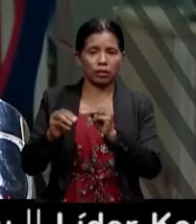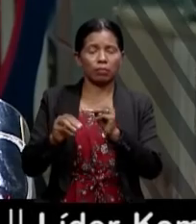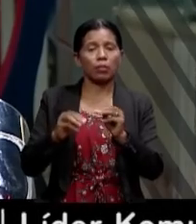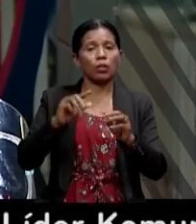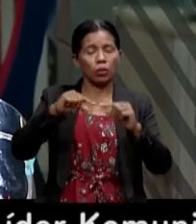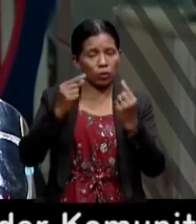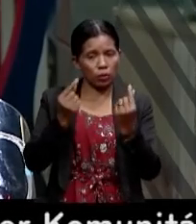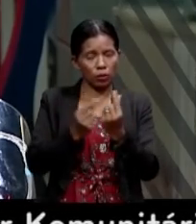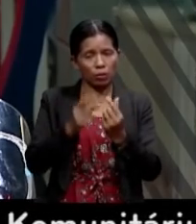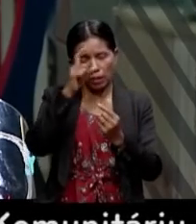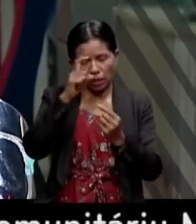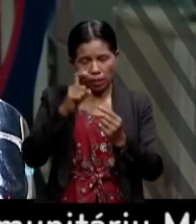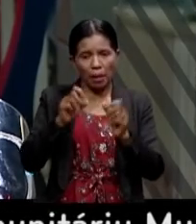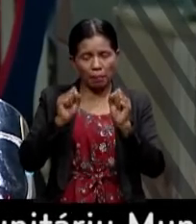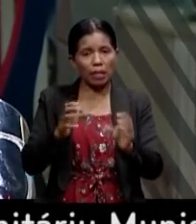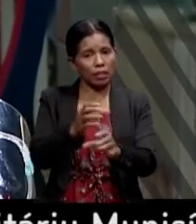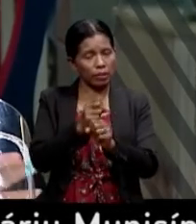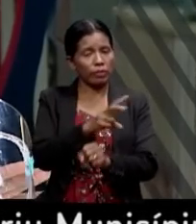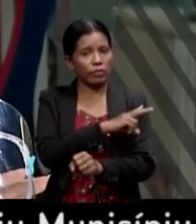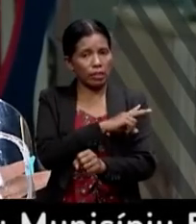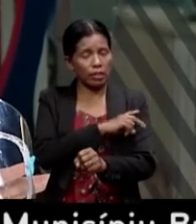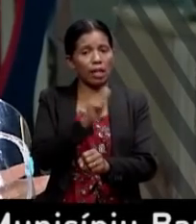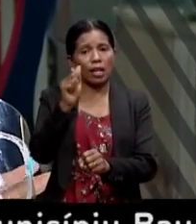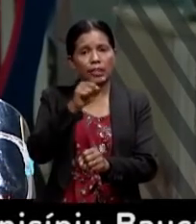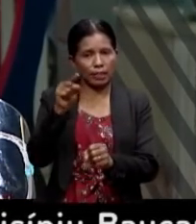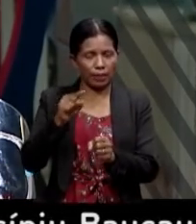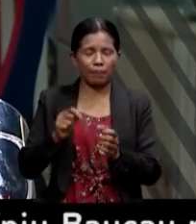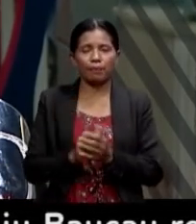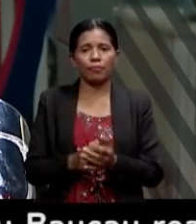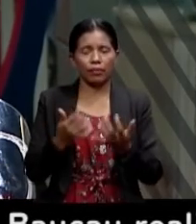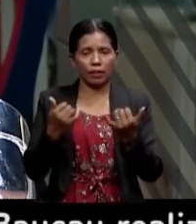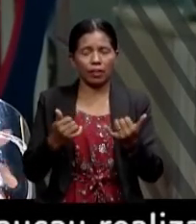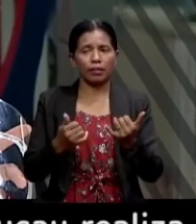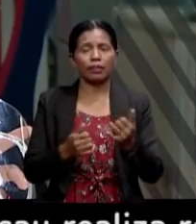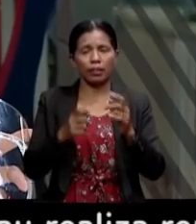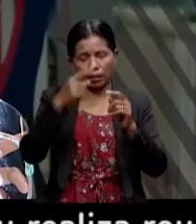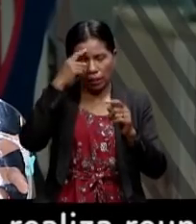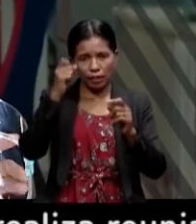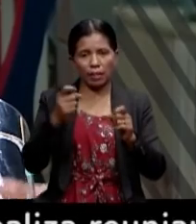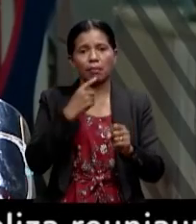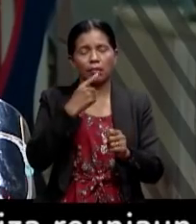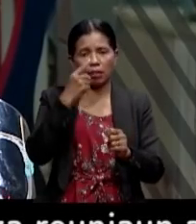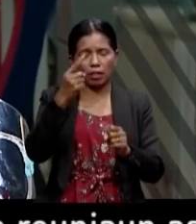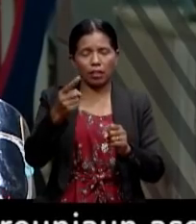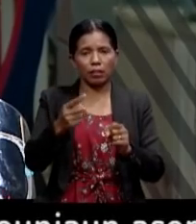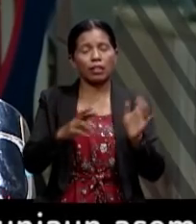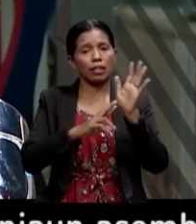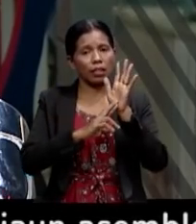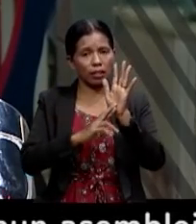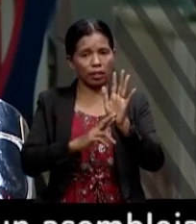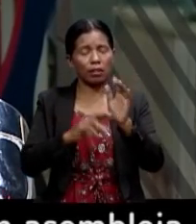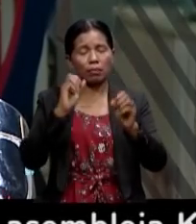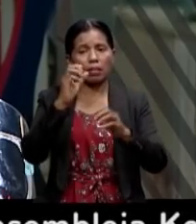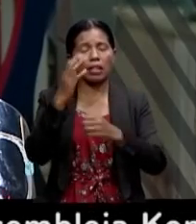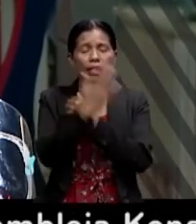nebe magbel simu vacina AstraZeneca. Mas que não é, e erro e tradição notícia ne tamba tetecata, recomendação ne ba